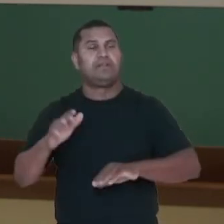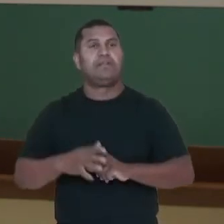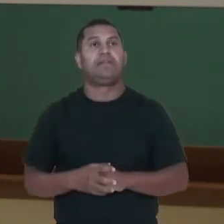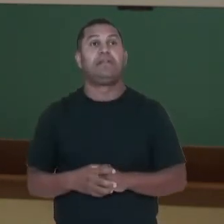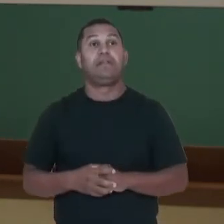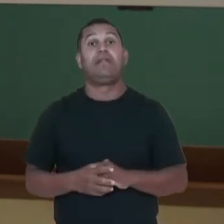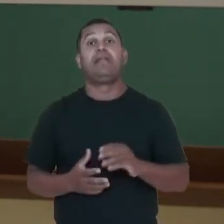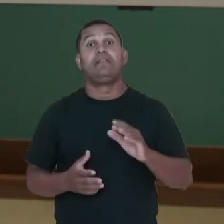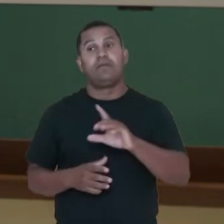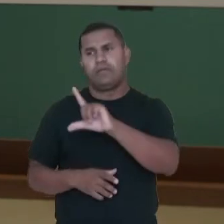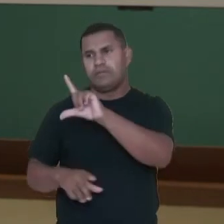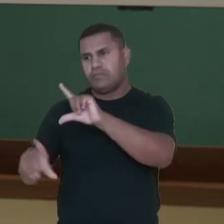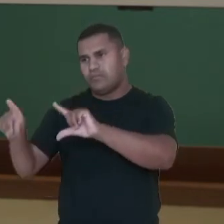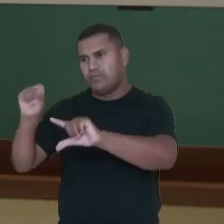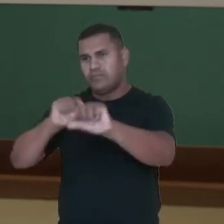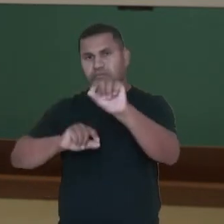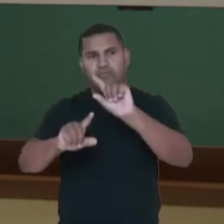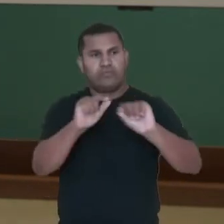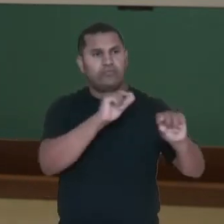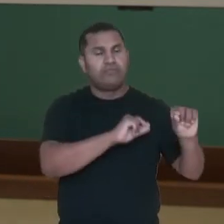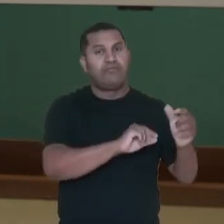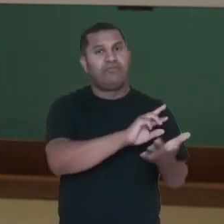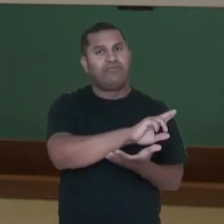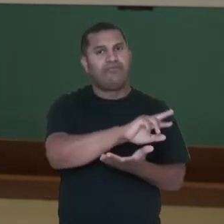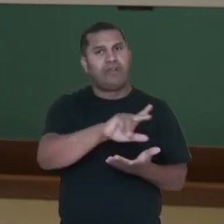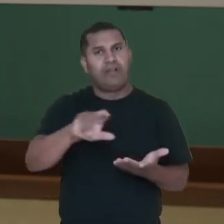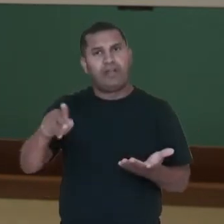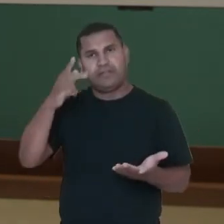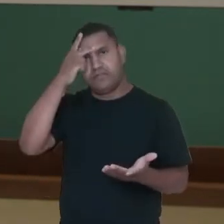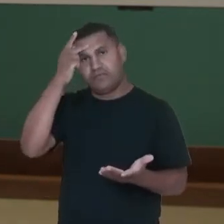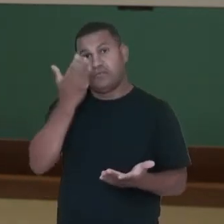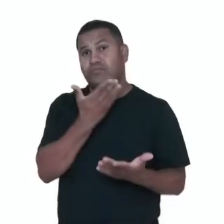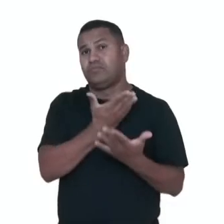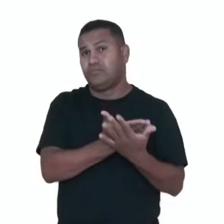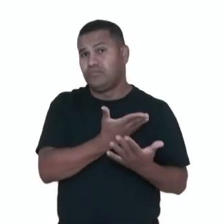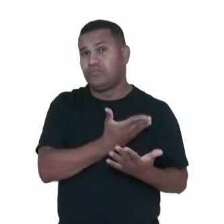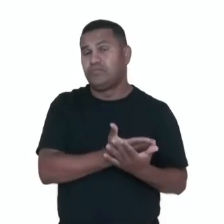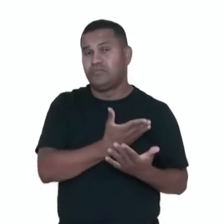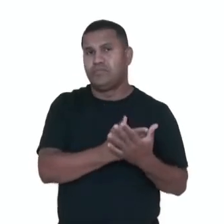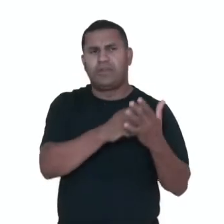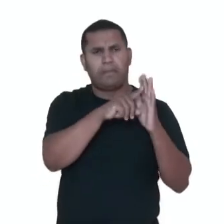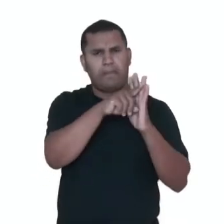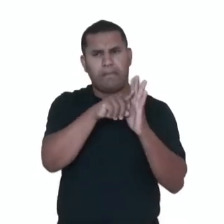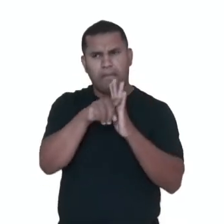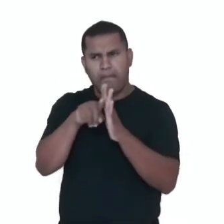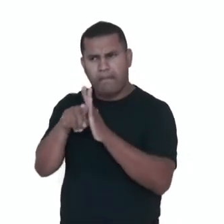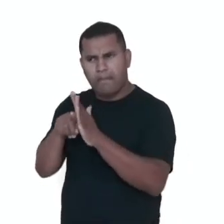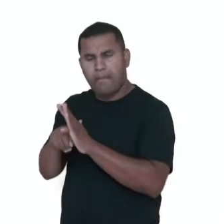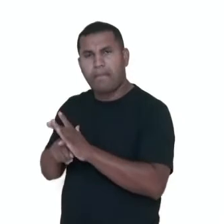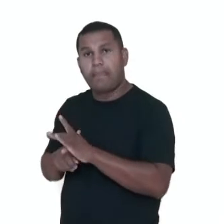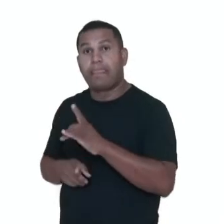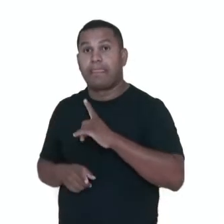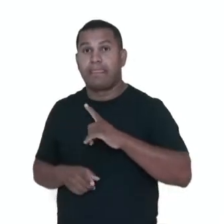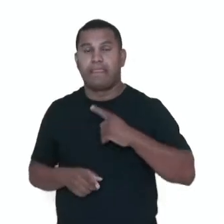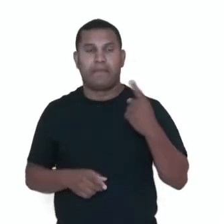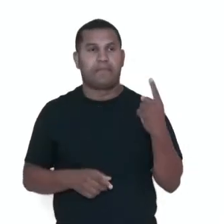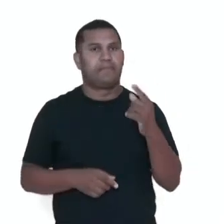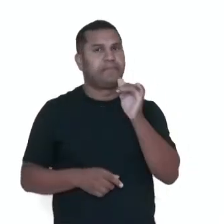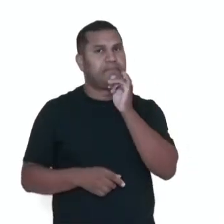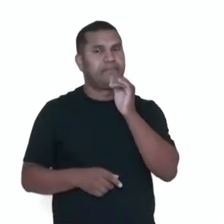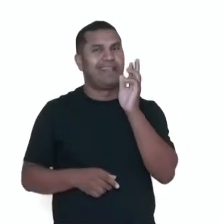doença. E eles fizeram estudo genético disso. Então, lá na Rússia, o que eles viram? Que existe relação do quadro grave com